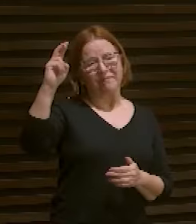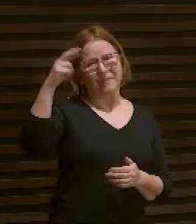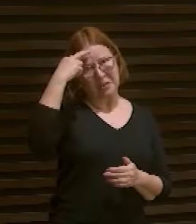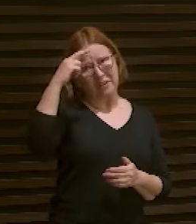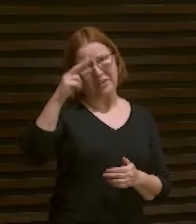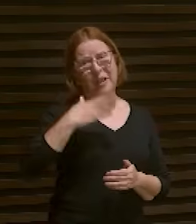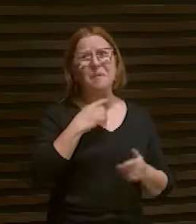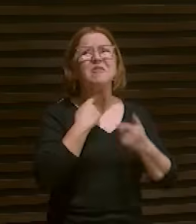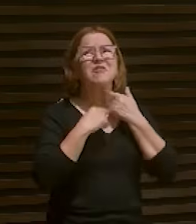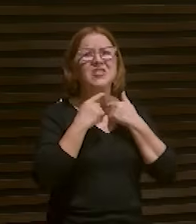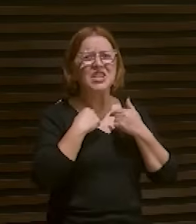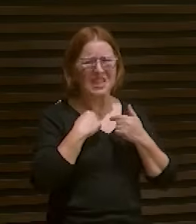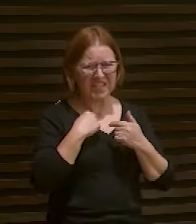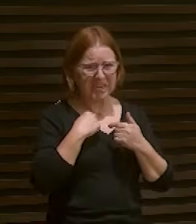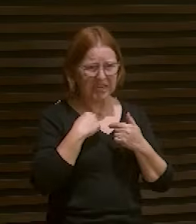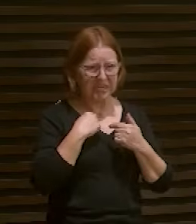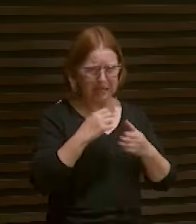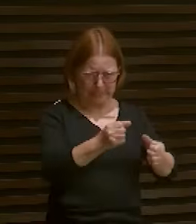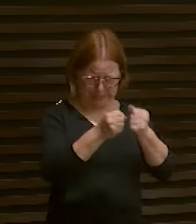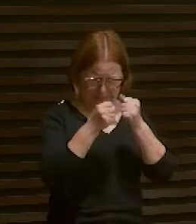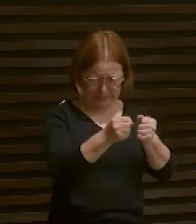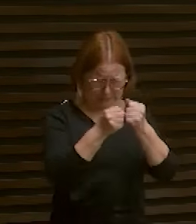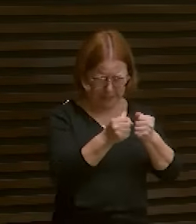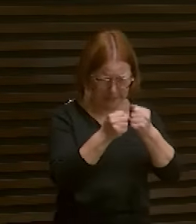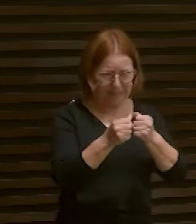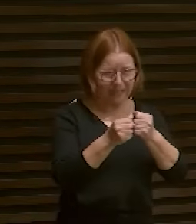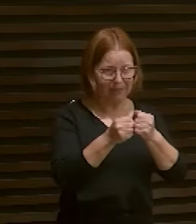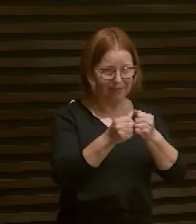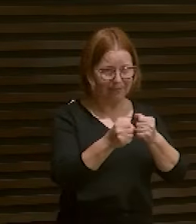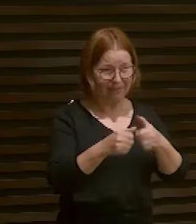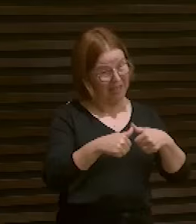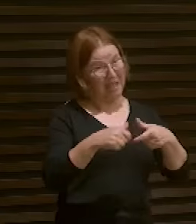minha vontade mesmo é de pegar esse sócio,